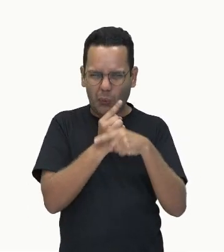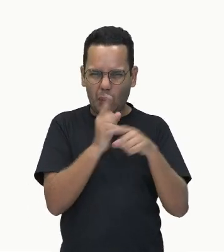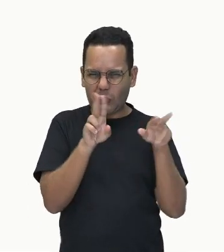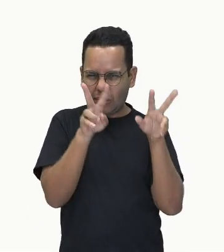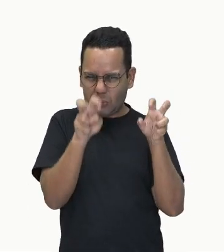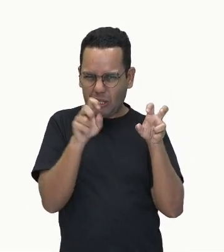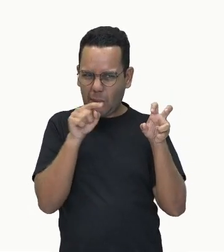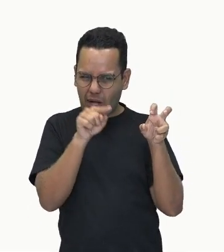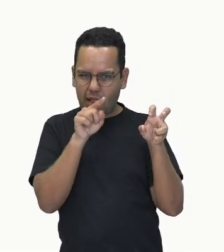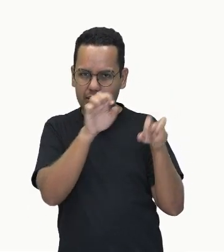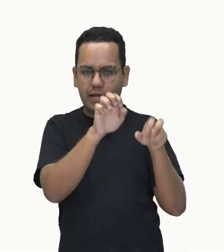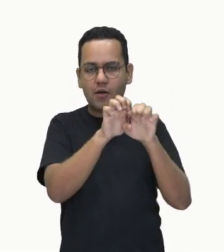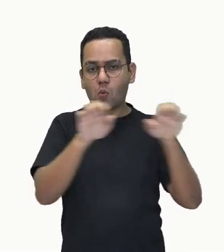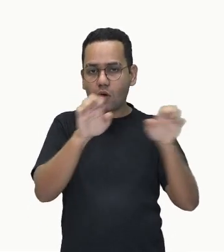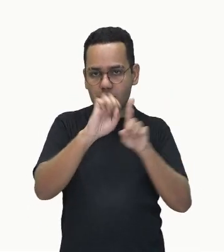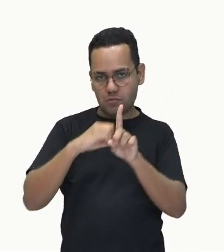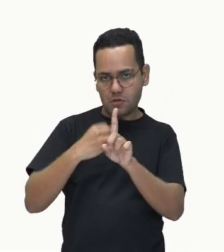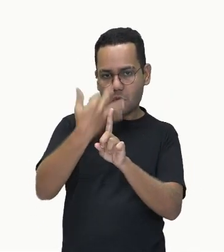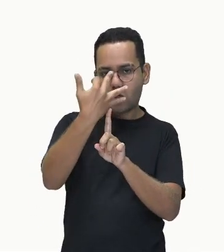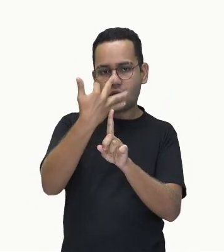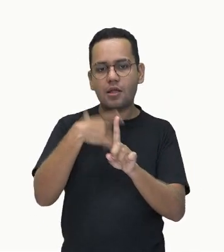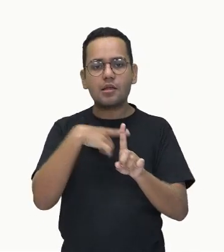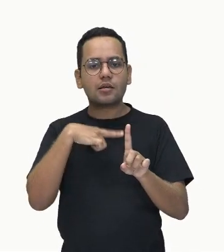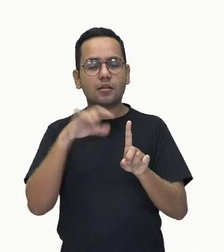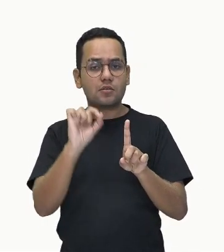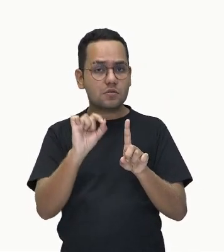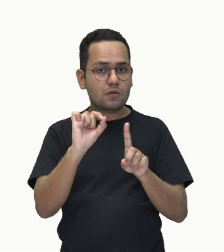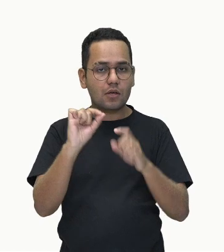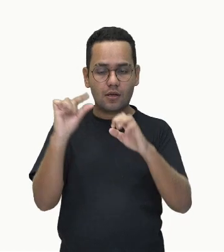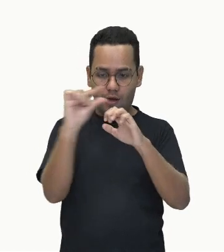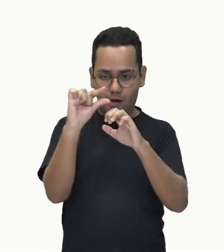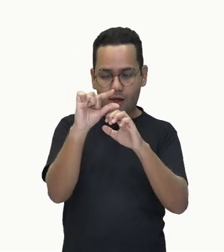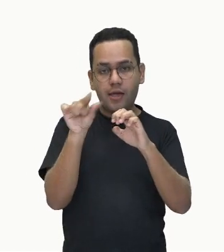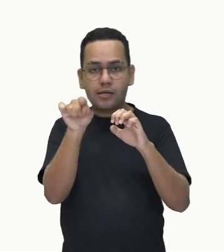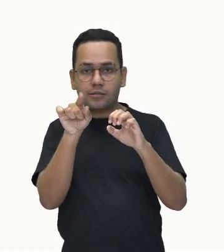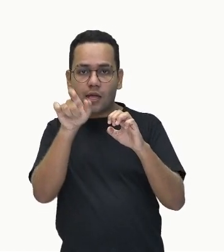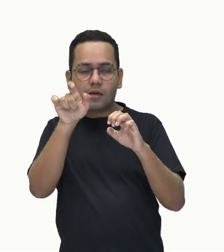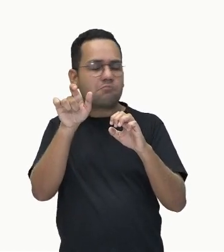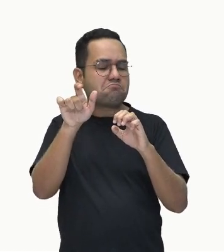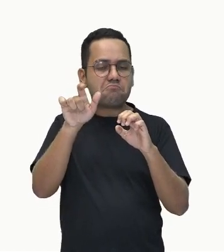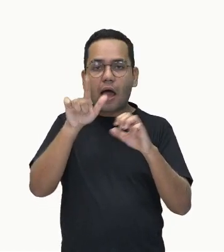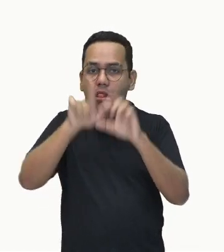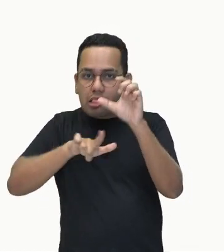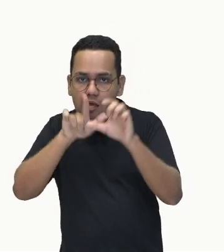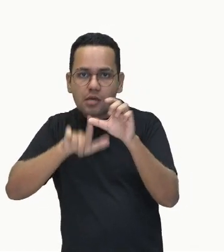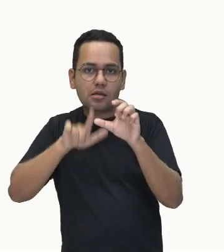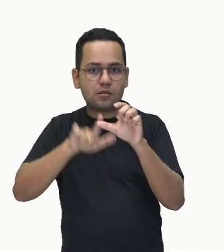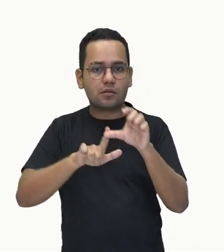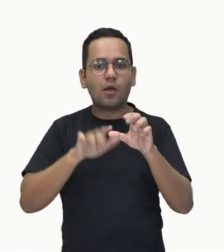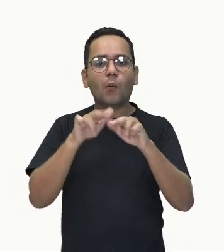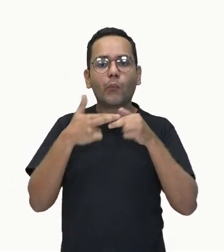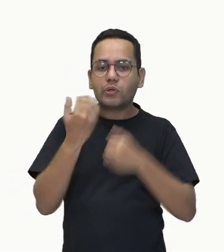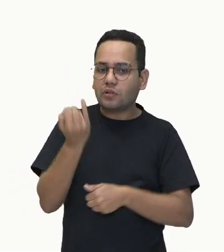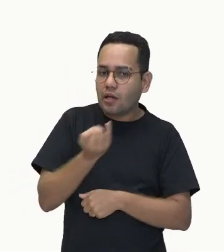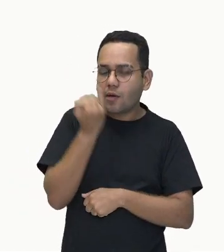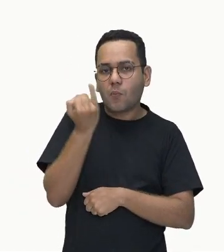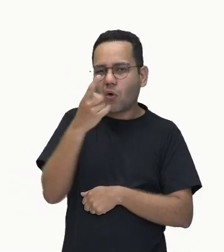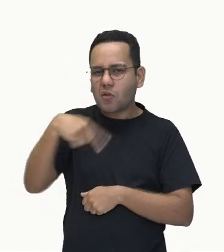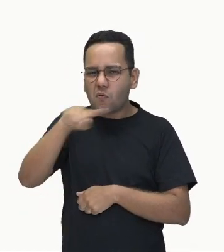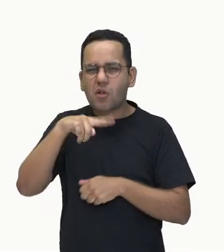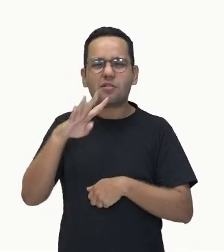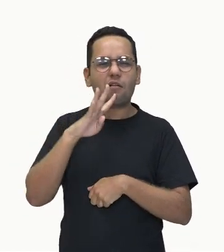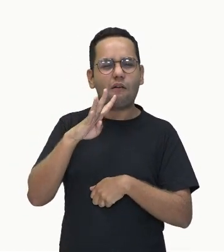em que a incógnita está presente no expoente é fundamental conhecer as propriedades